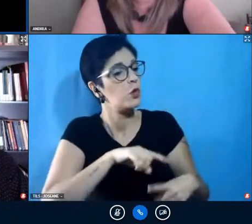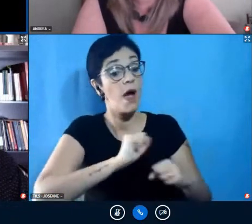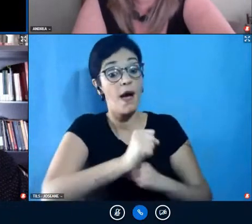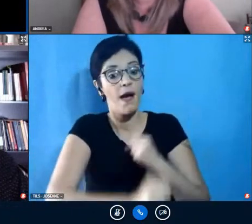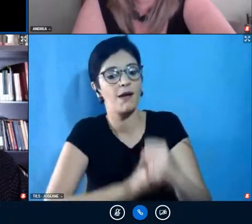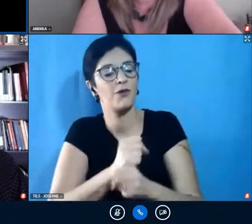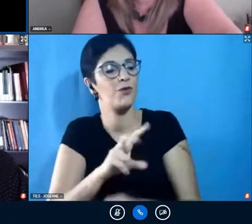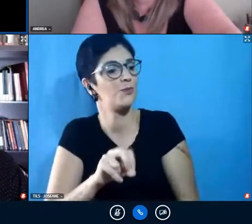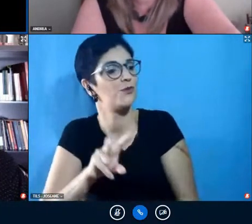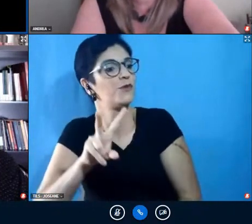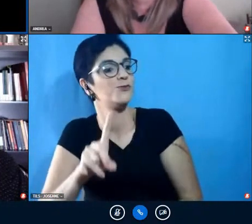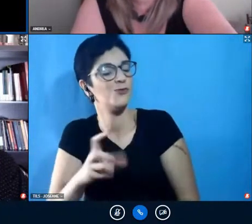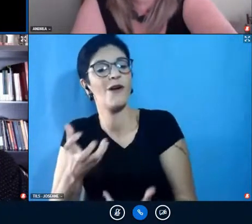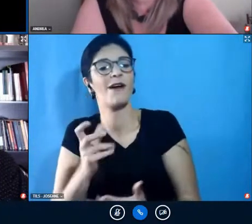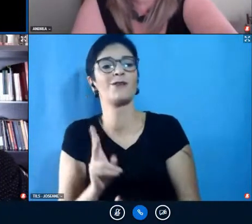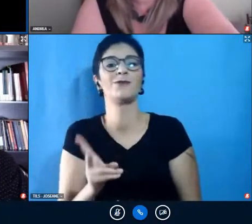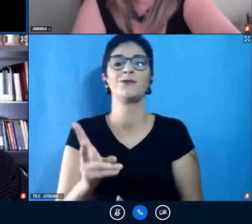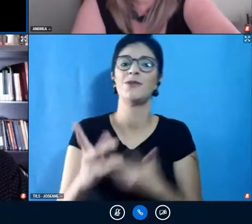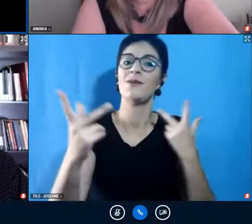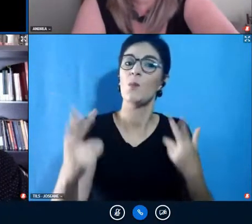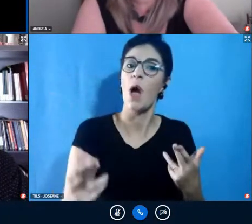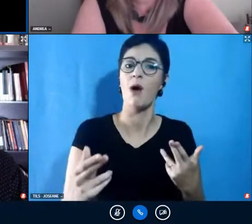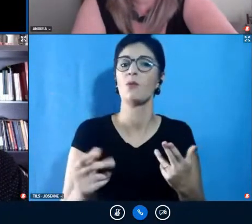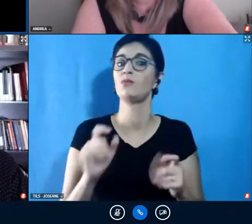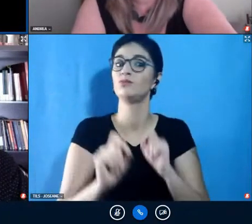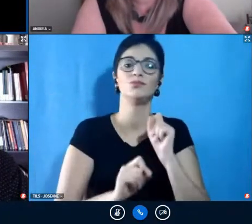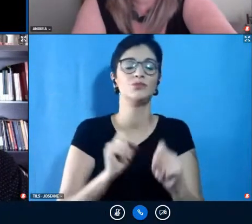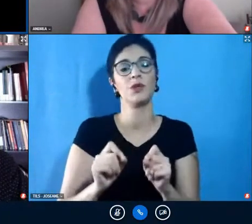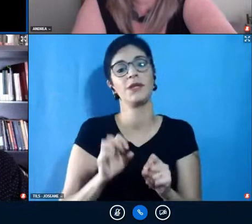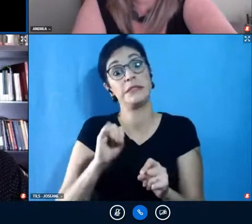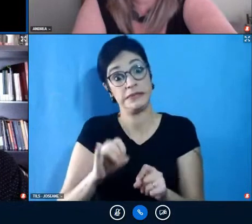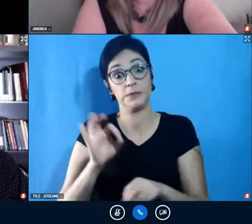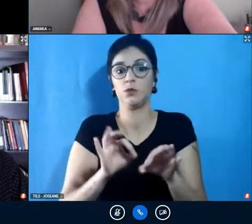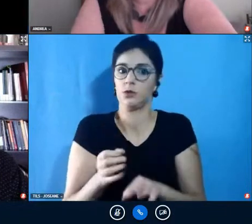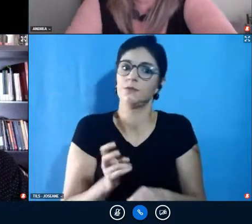melhorado se o projeto continuar no próximo ano? Era essa a minha pergunta.